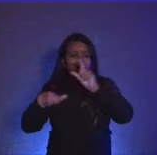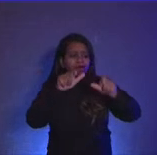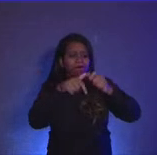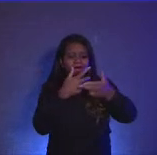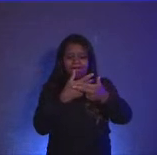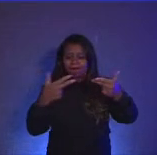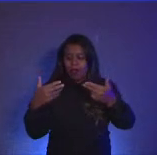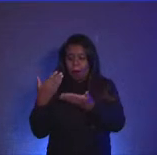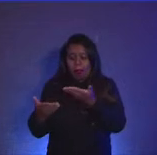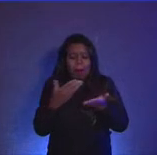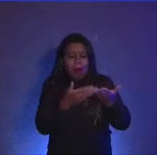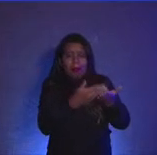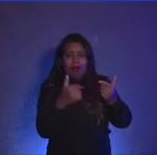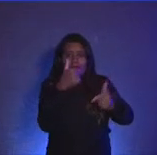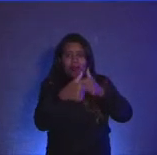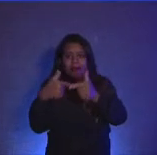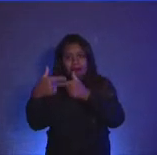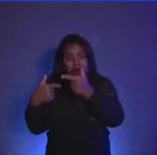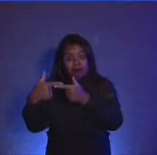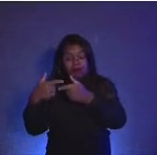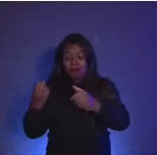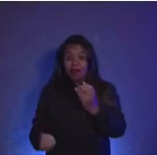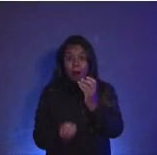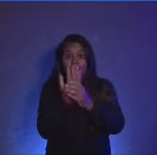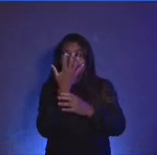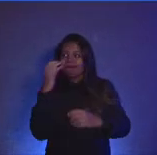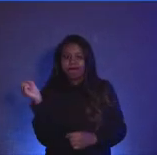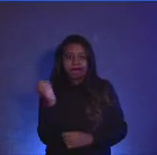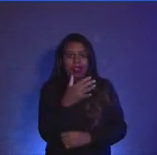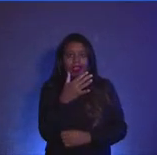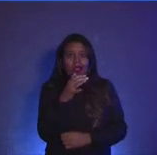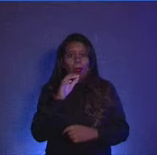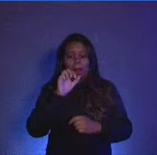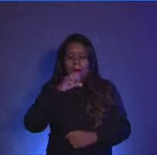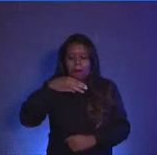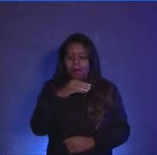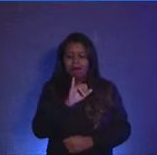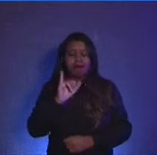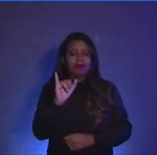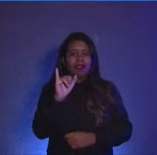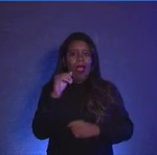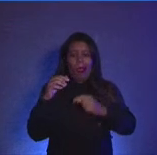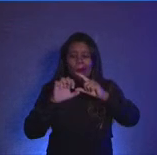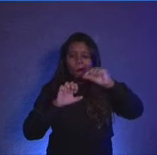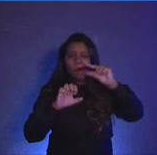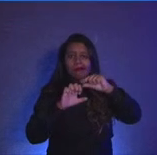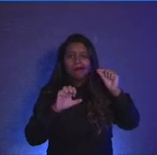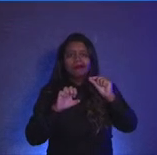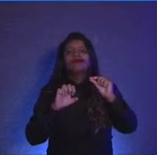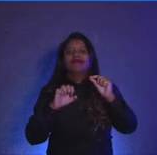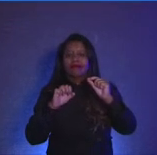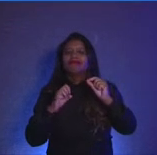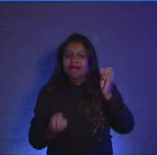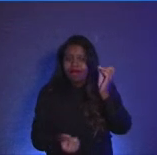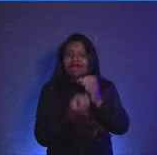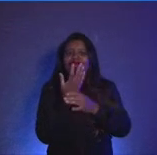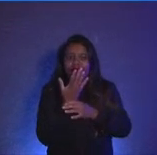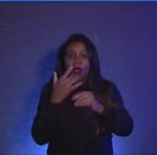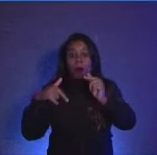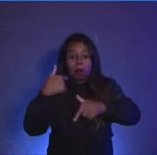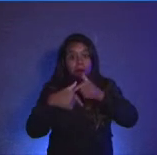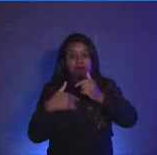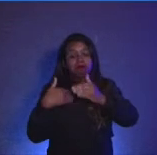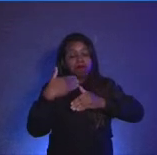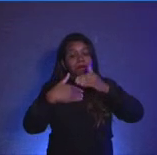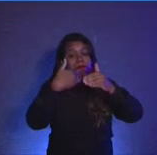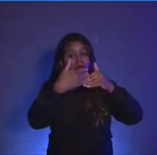uma microempresa, né, para trabalhar, mas a gente via que não foi dado assim, a relevância que esse dado poderia ser dado,